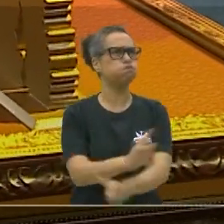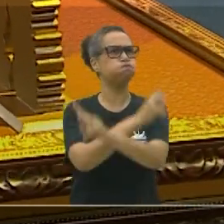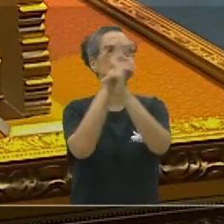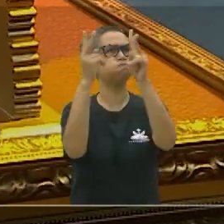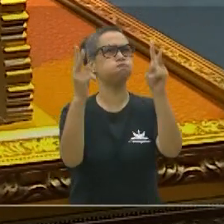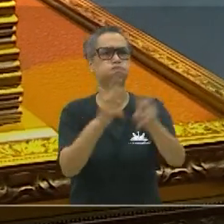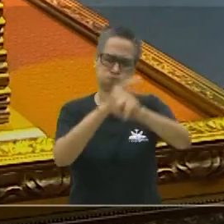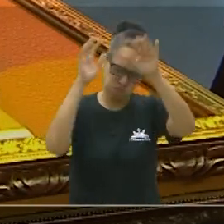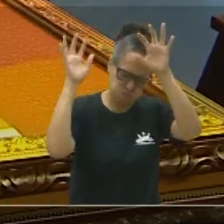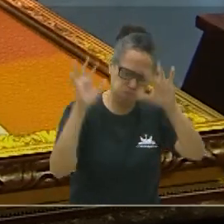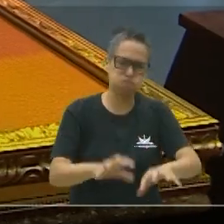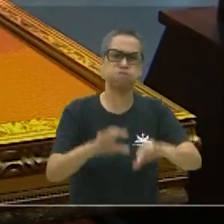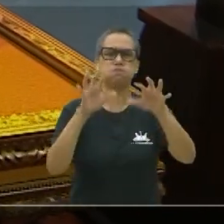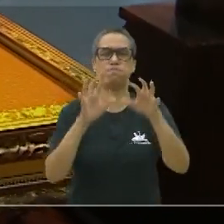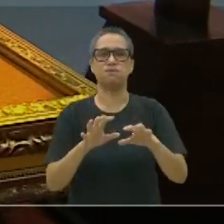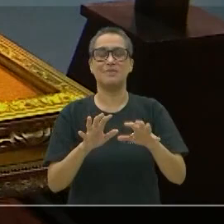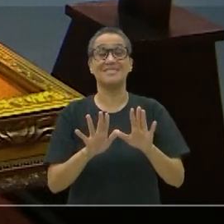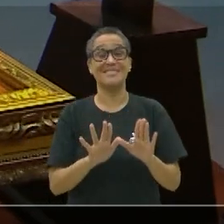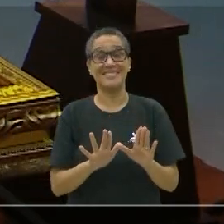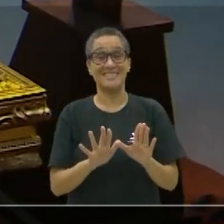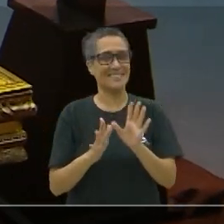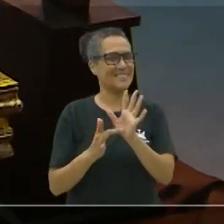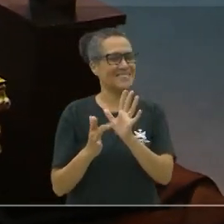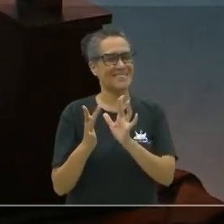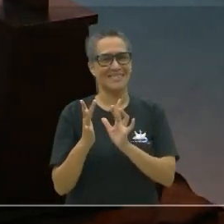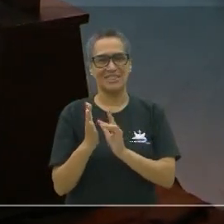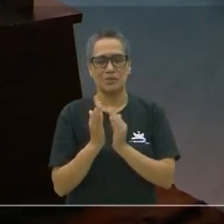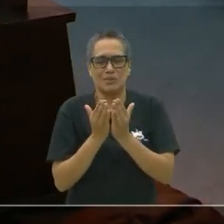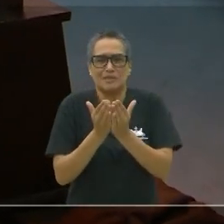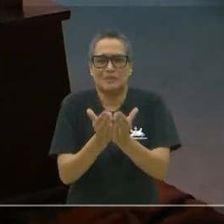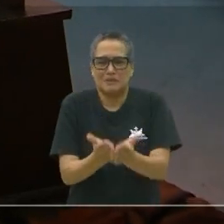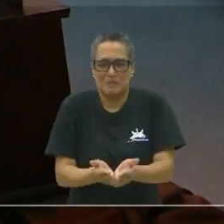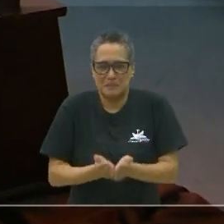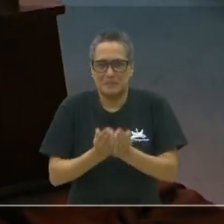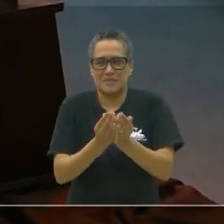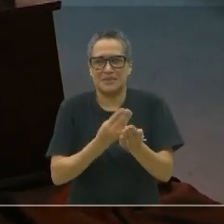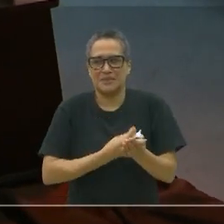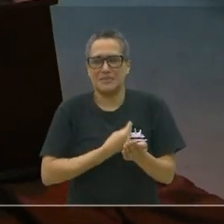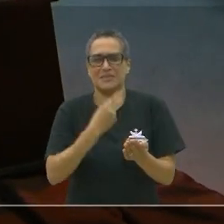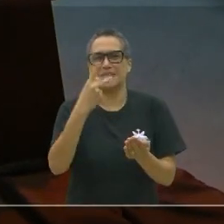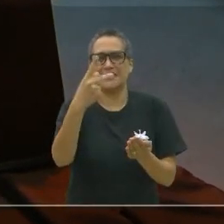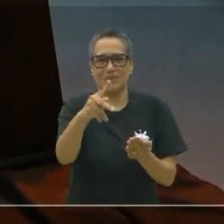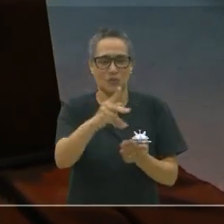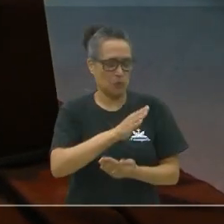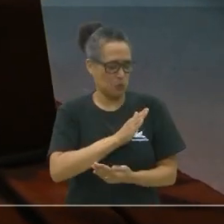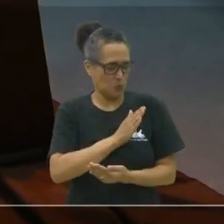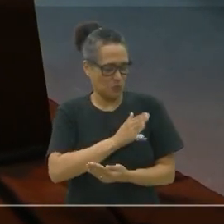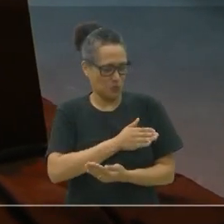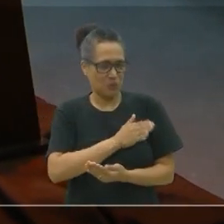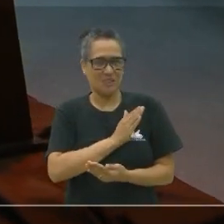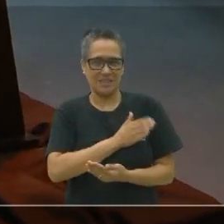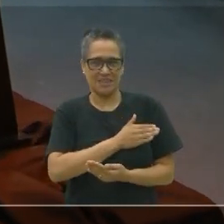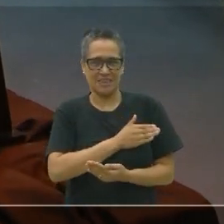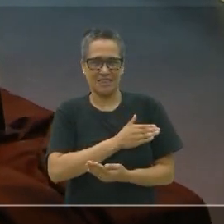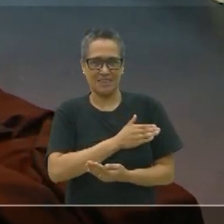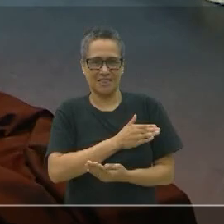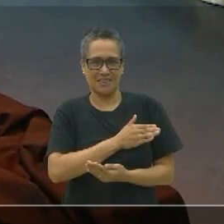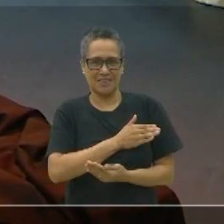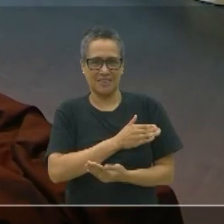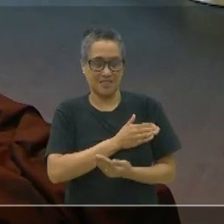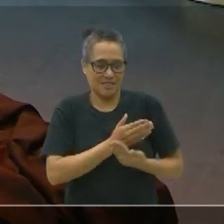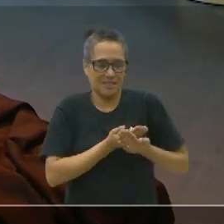Ele está no barco da tua vida, teu coração está nas mãos dele, por que se agitar?